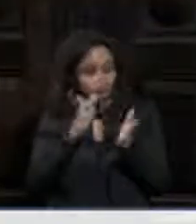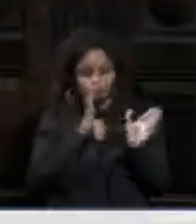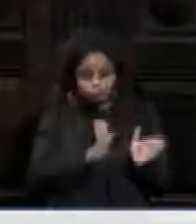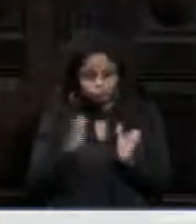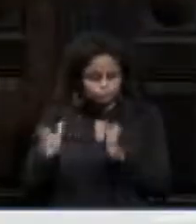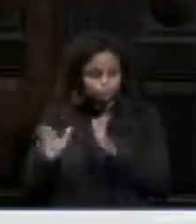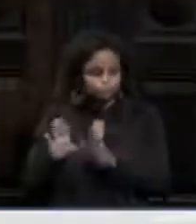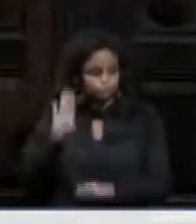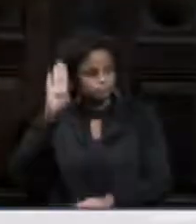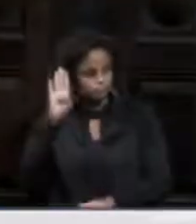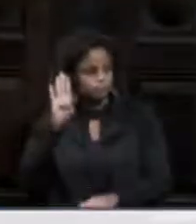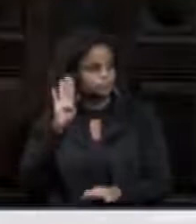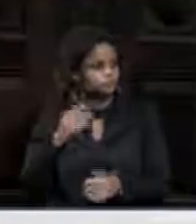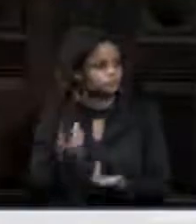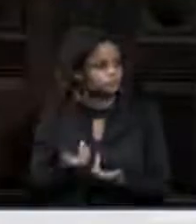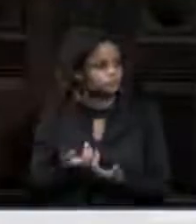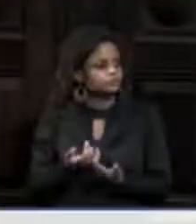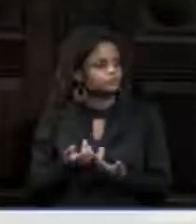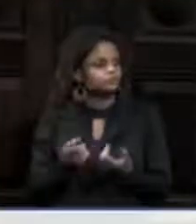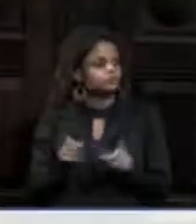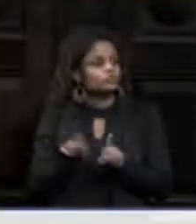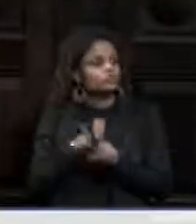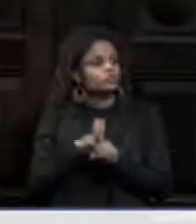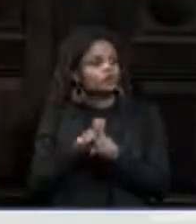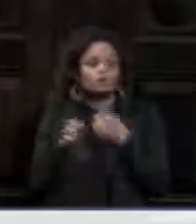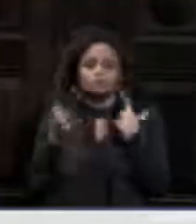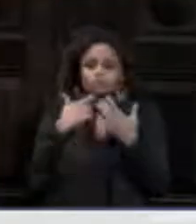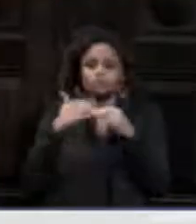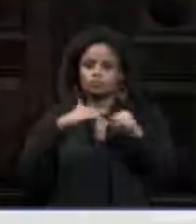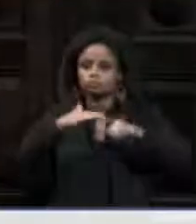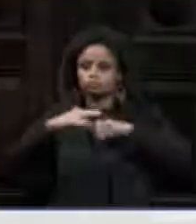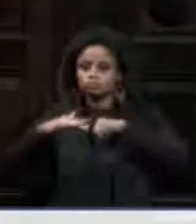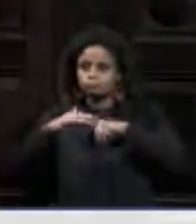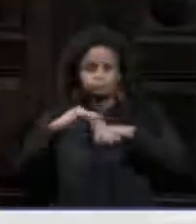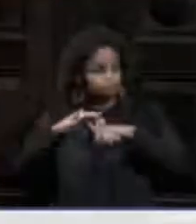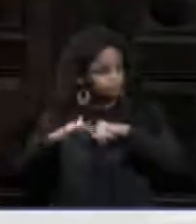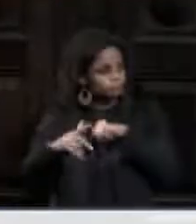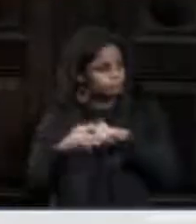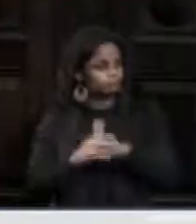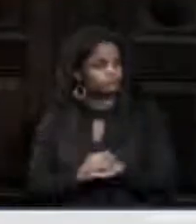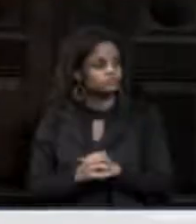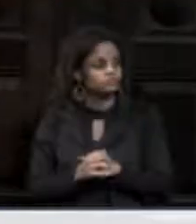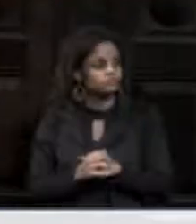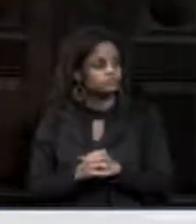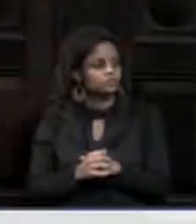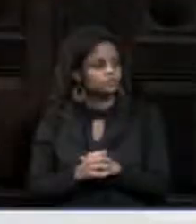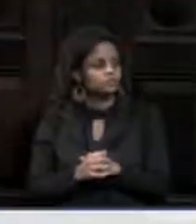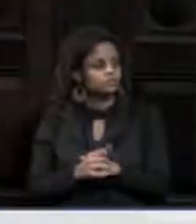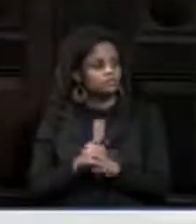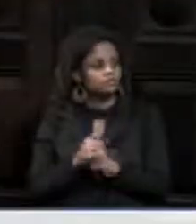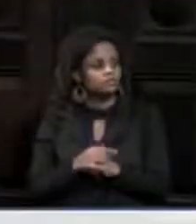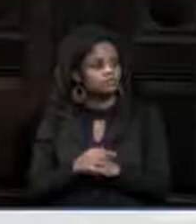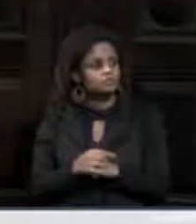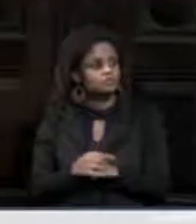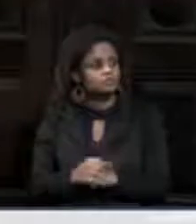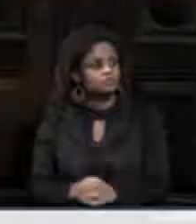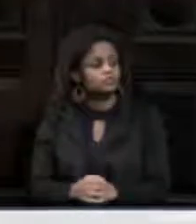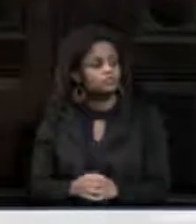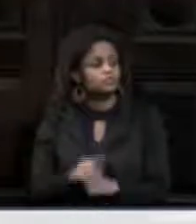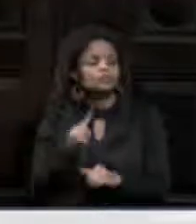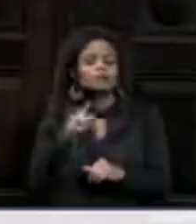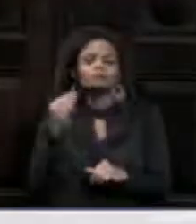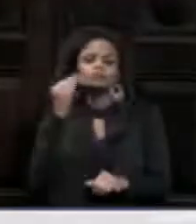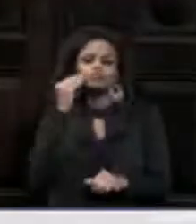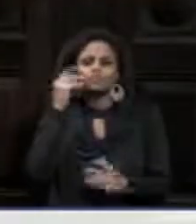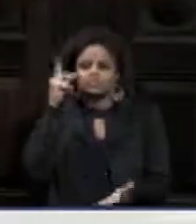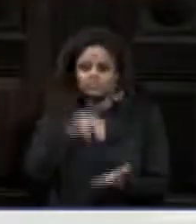a discussão ganha nas redes sociais contornos que não refletem a